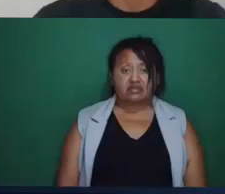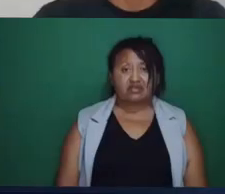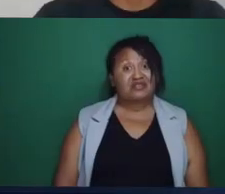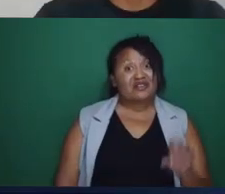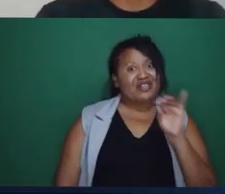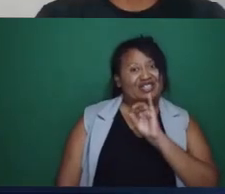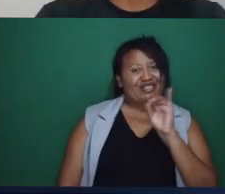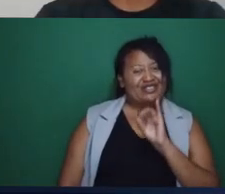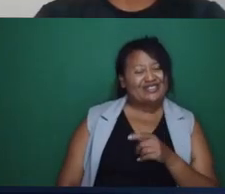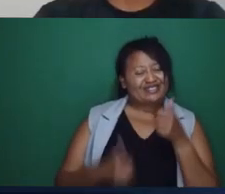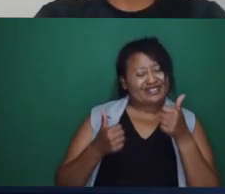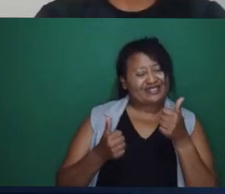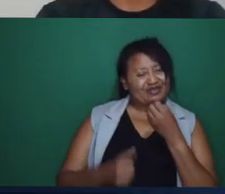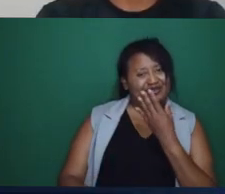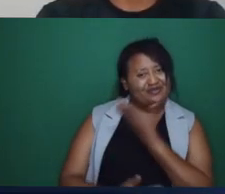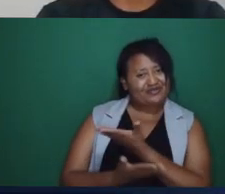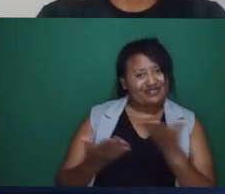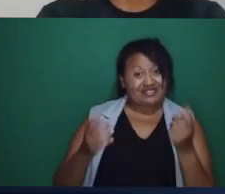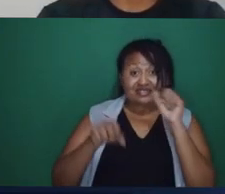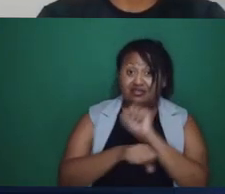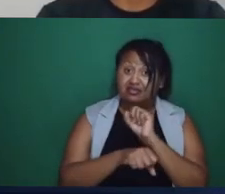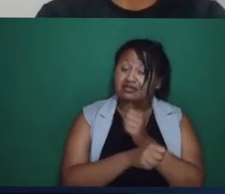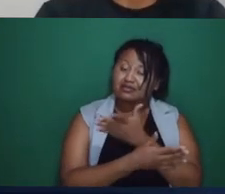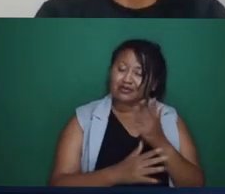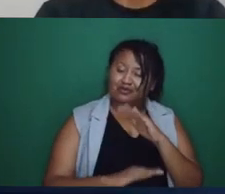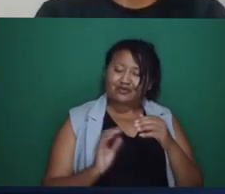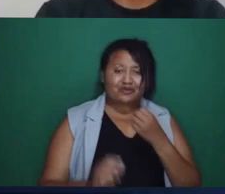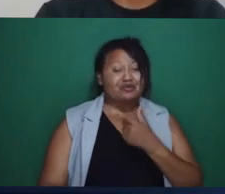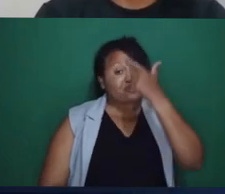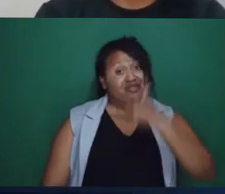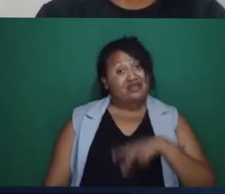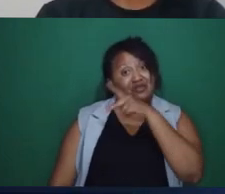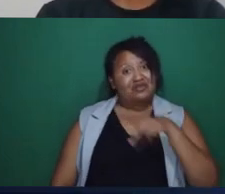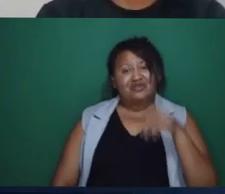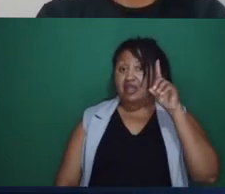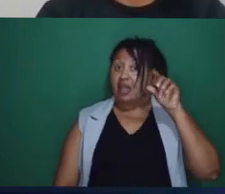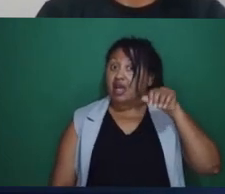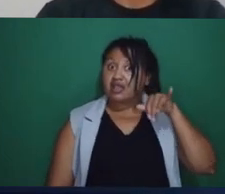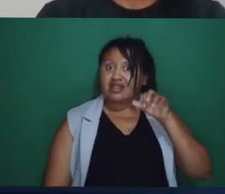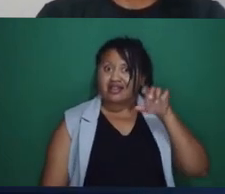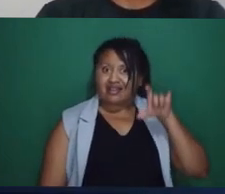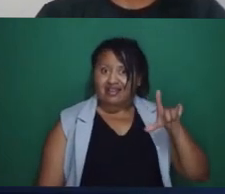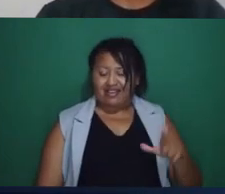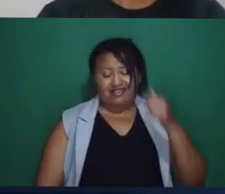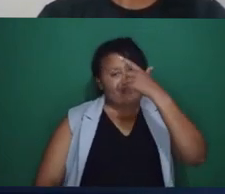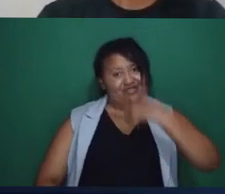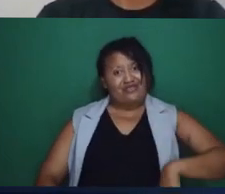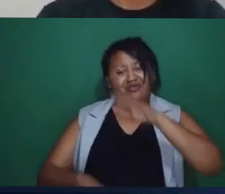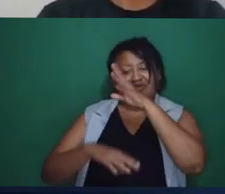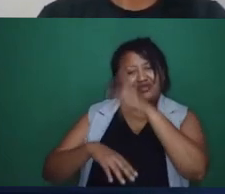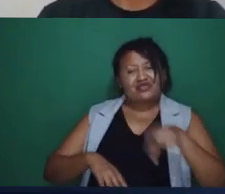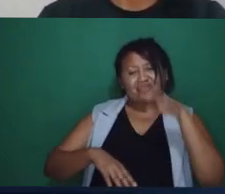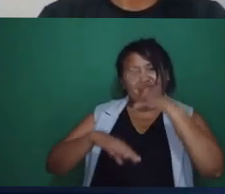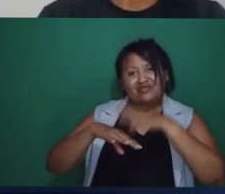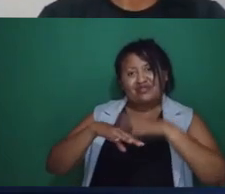Oi galera tudo bem com vocês Espero que estejam todos bem Aqui quem fala é o professor Daniel sou professor de matemática do